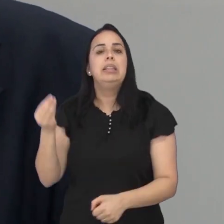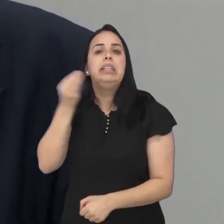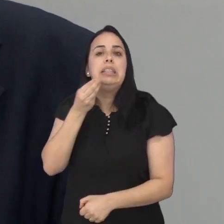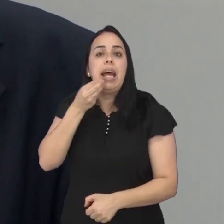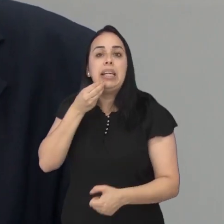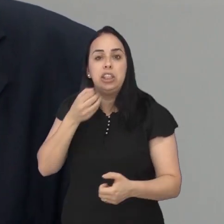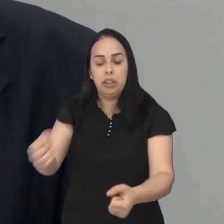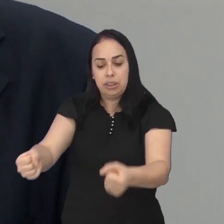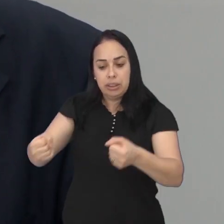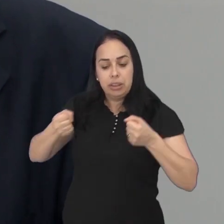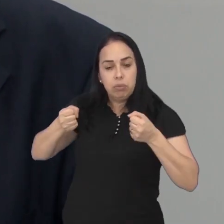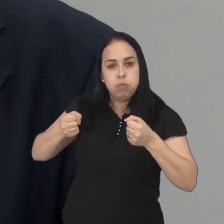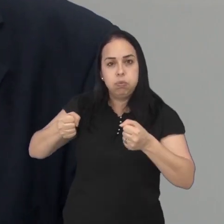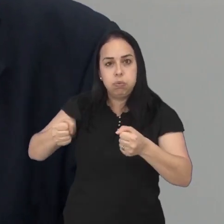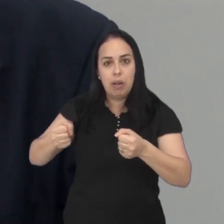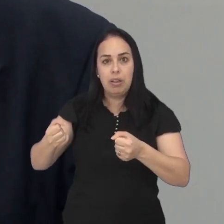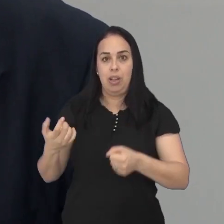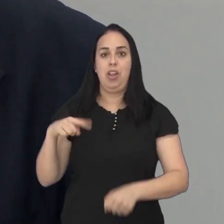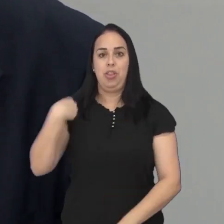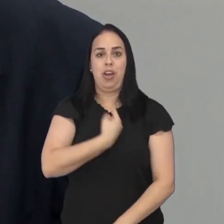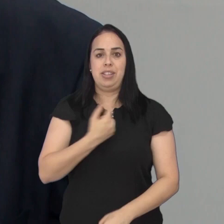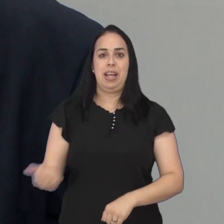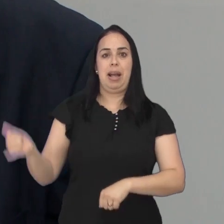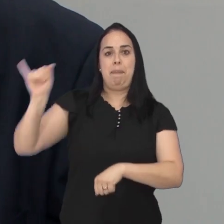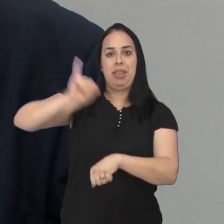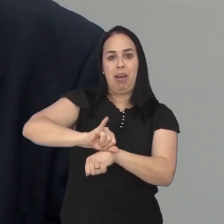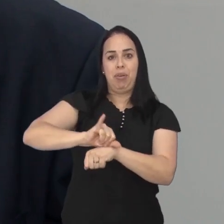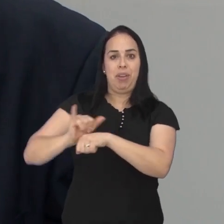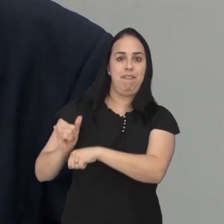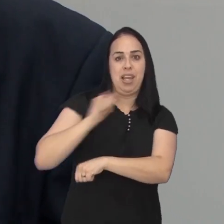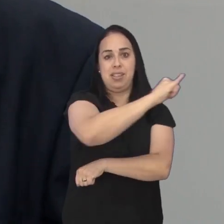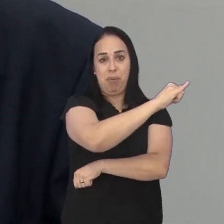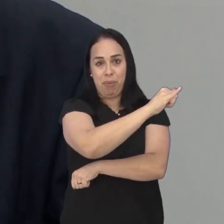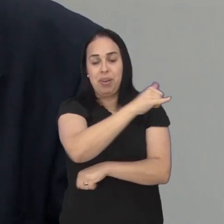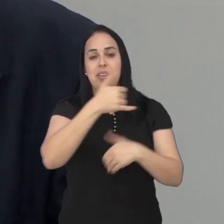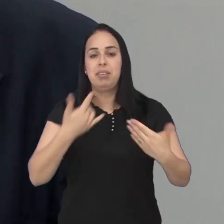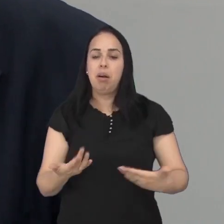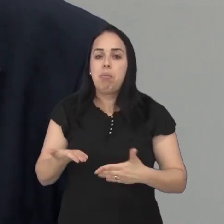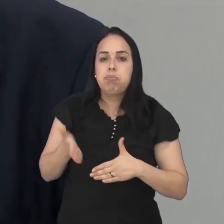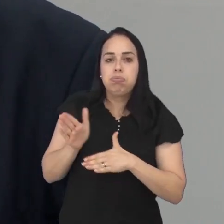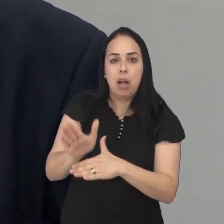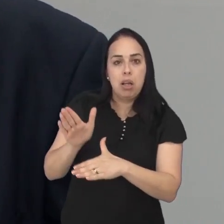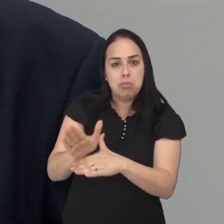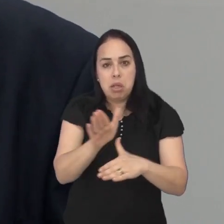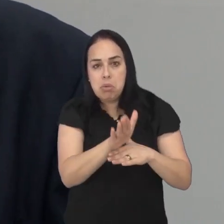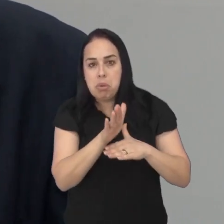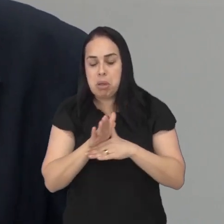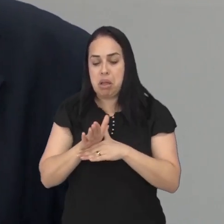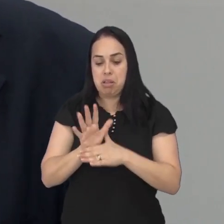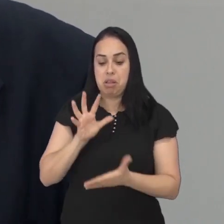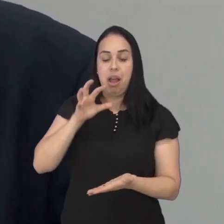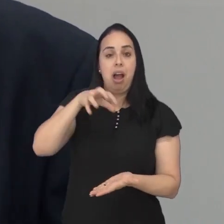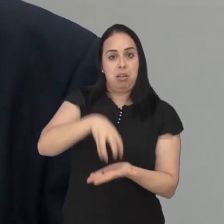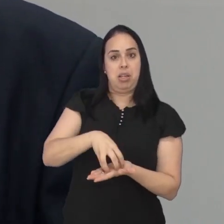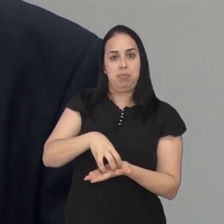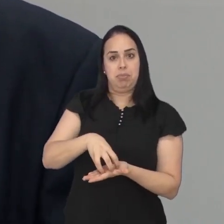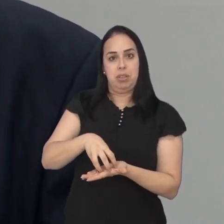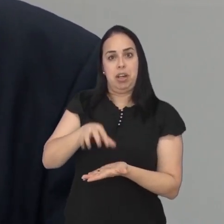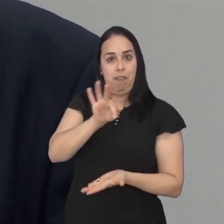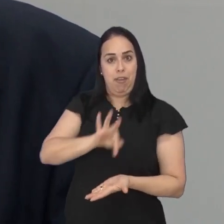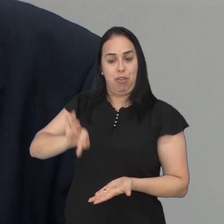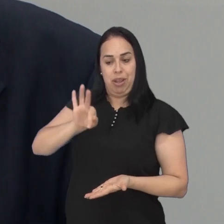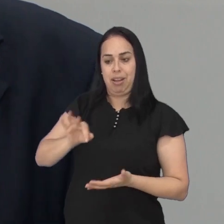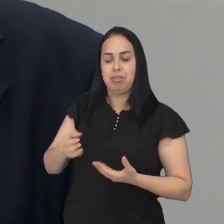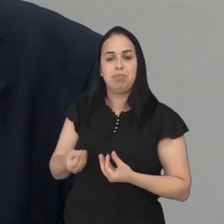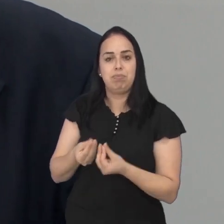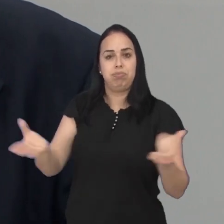ensaios em voo. Nós estamos na capital da aviação, então a contribuição do nosso centro universitário